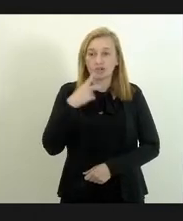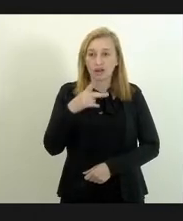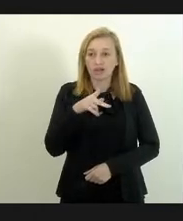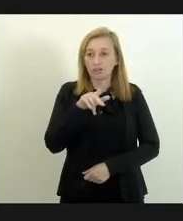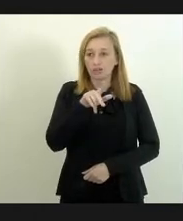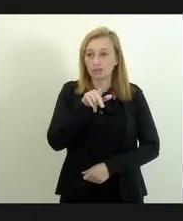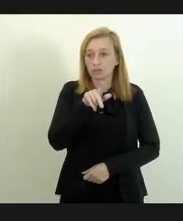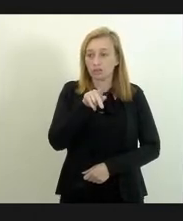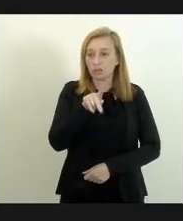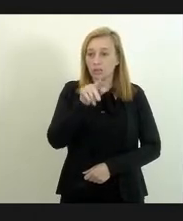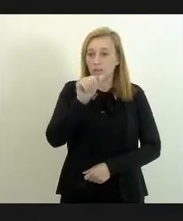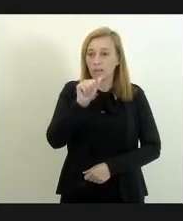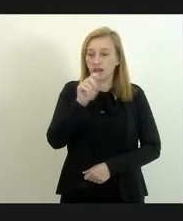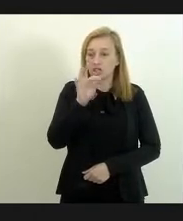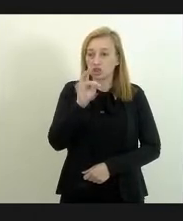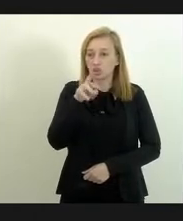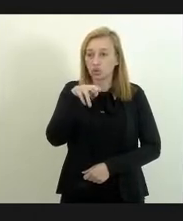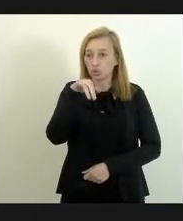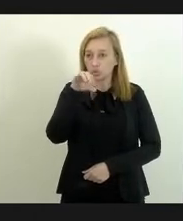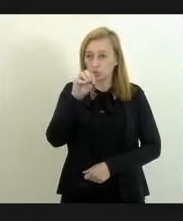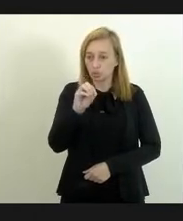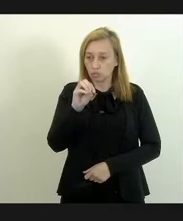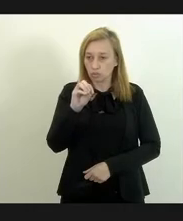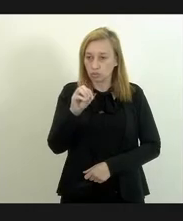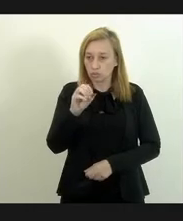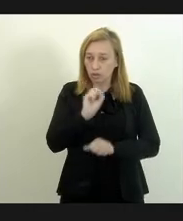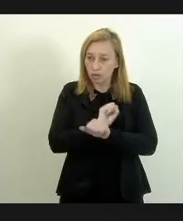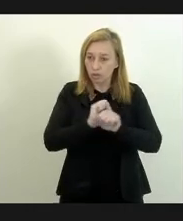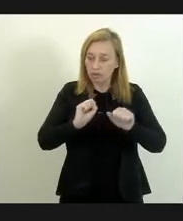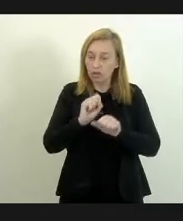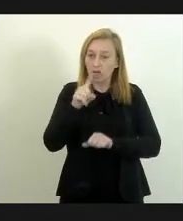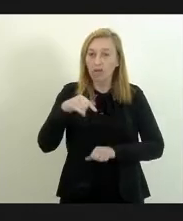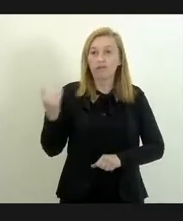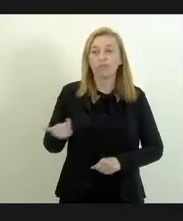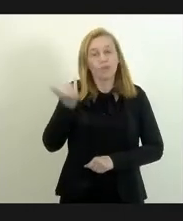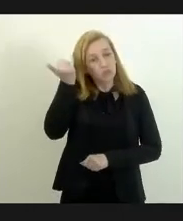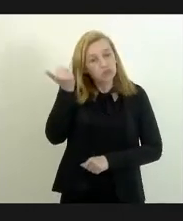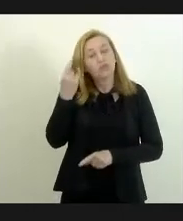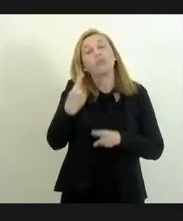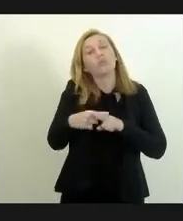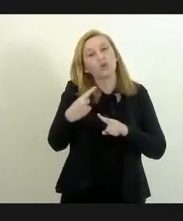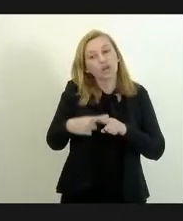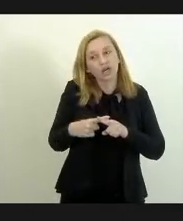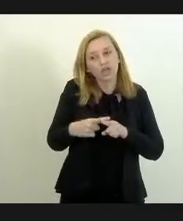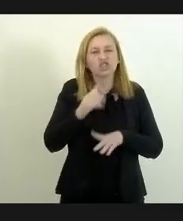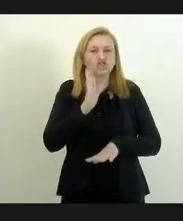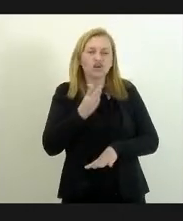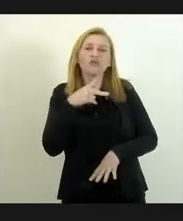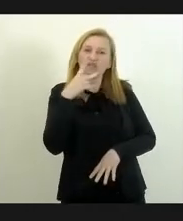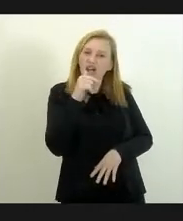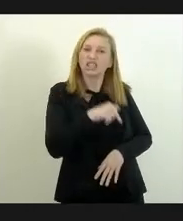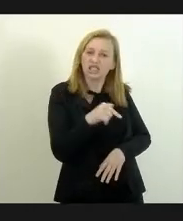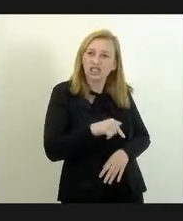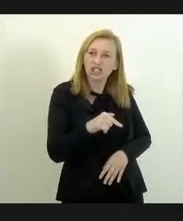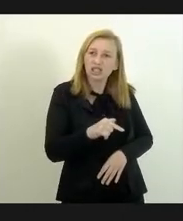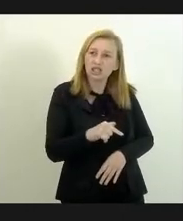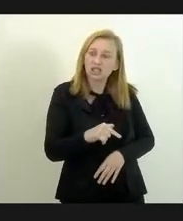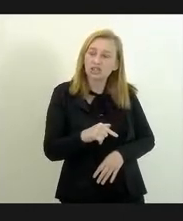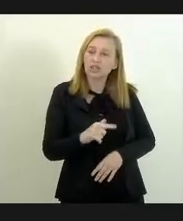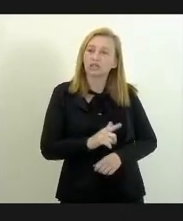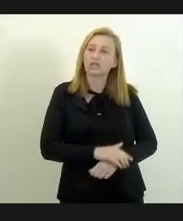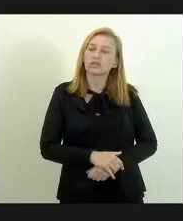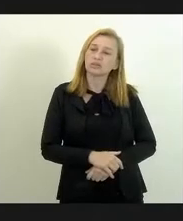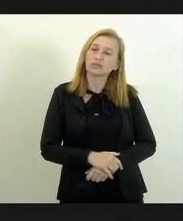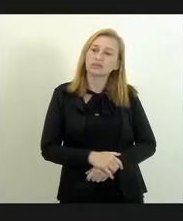do patrono da abolição é muito importante, porque, como já foi falado aqui, a história dos